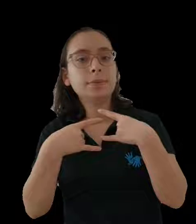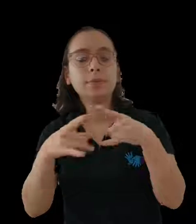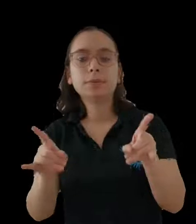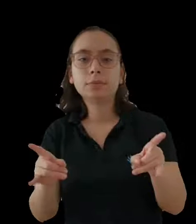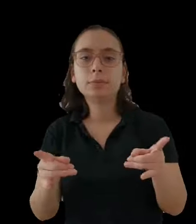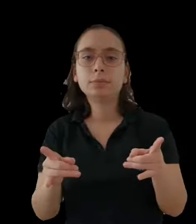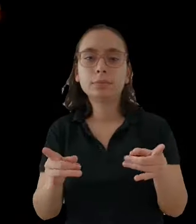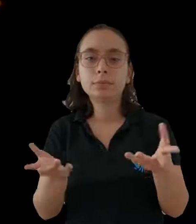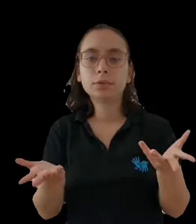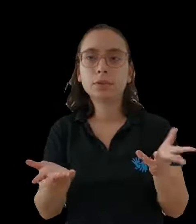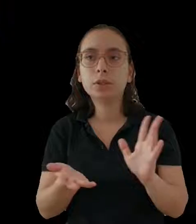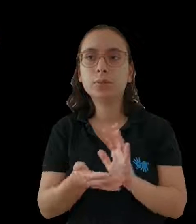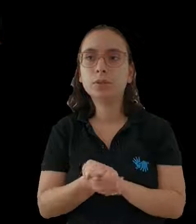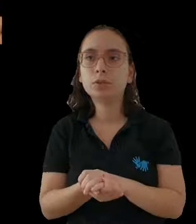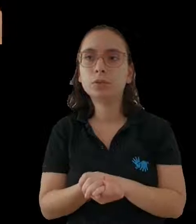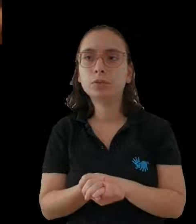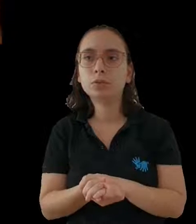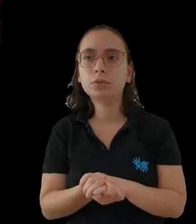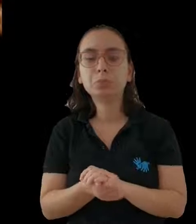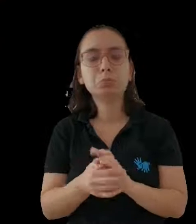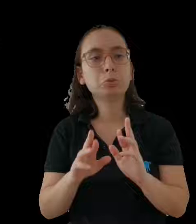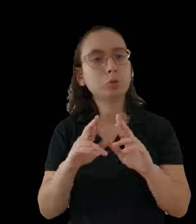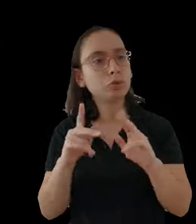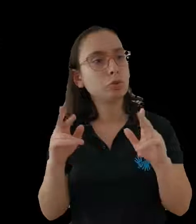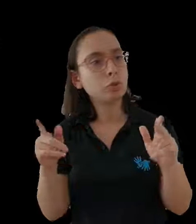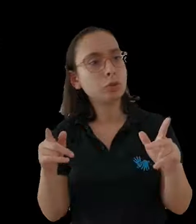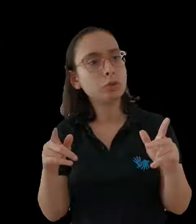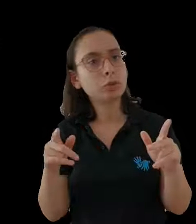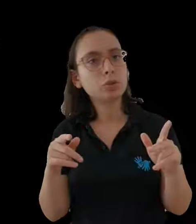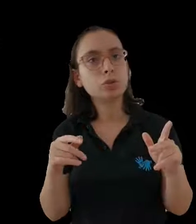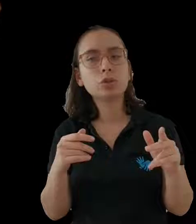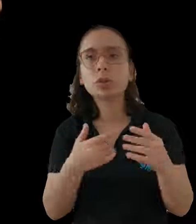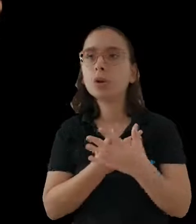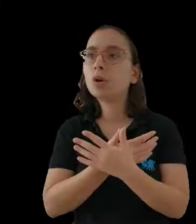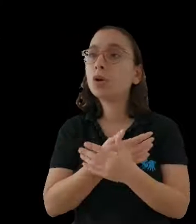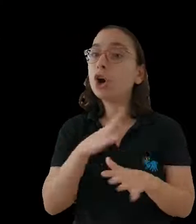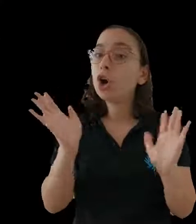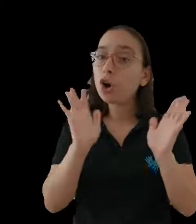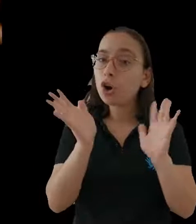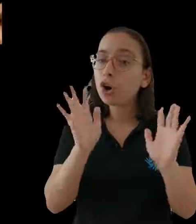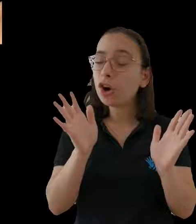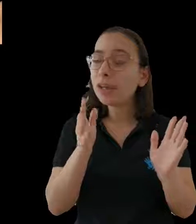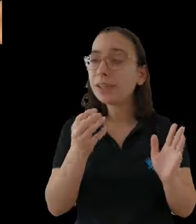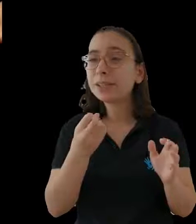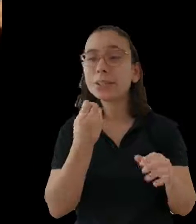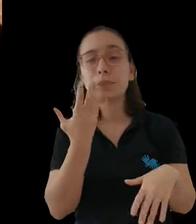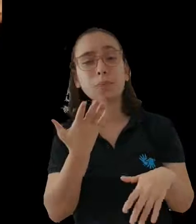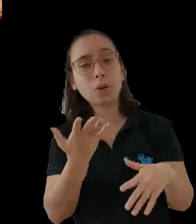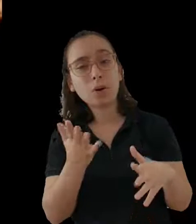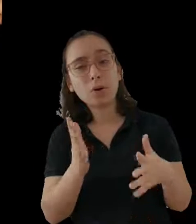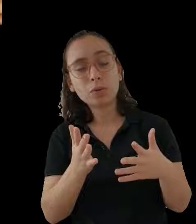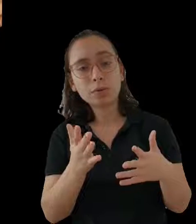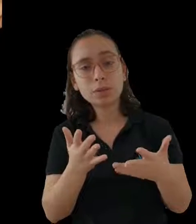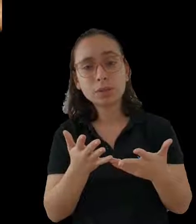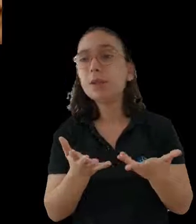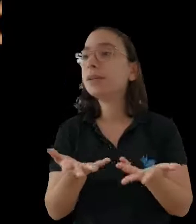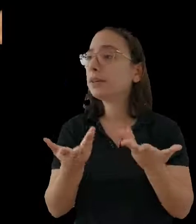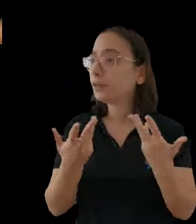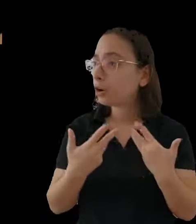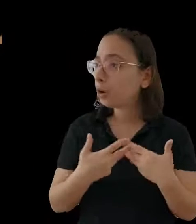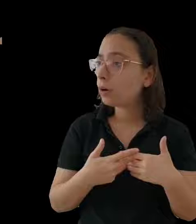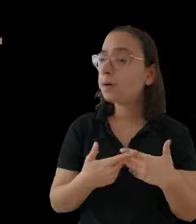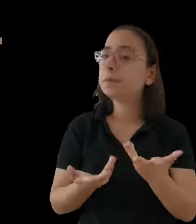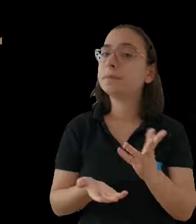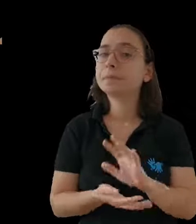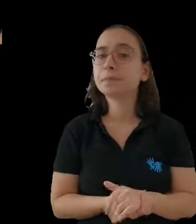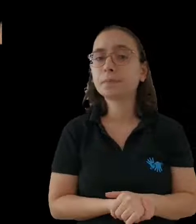entrar. Só que de repente, as outras aves começam a falar: oi, como é que você tá? Que bom